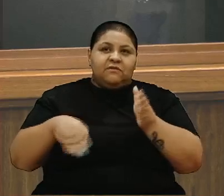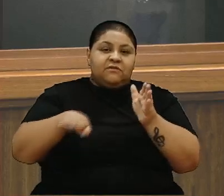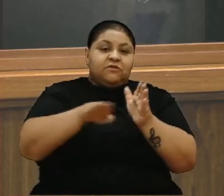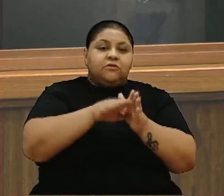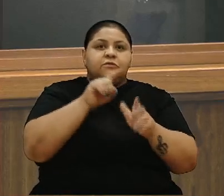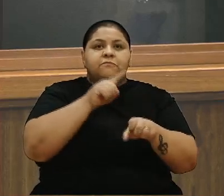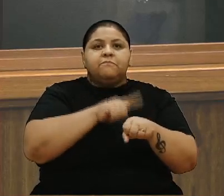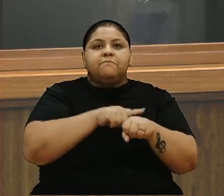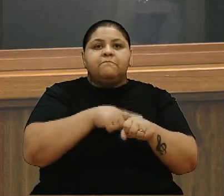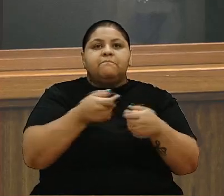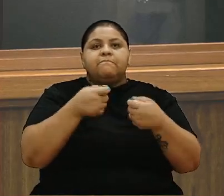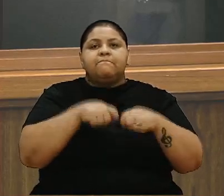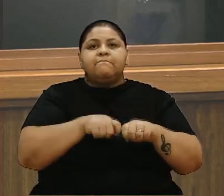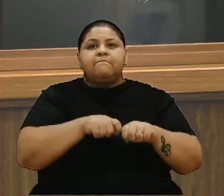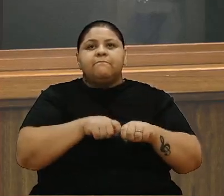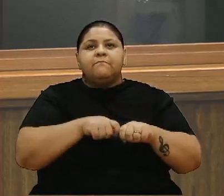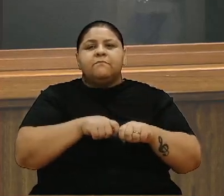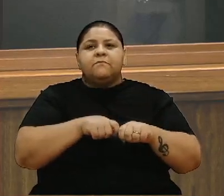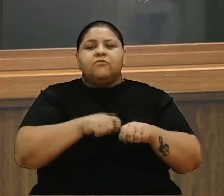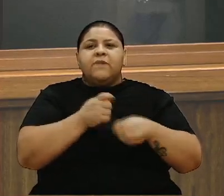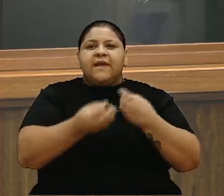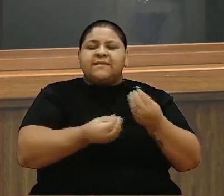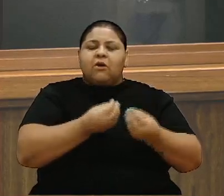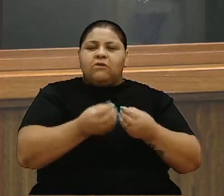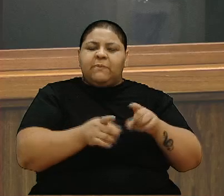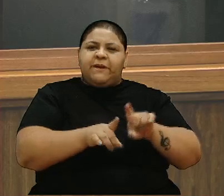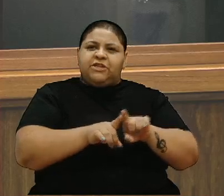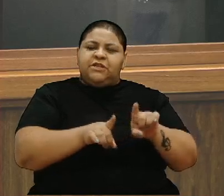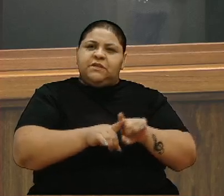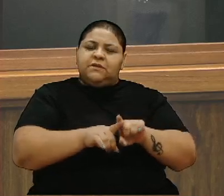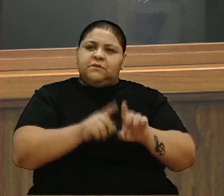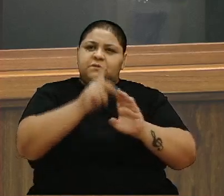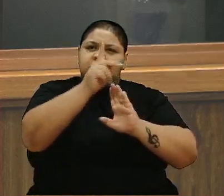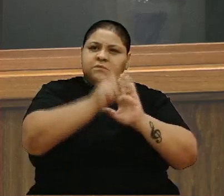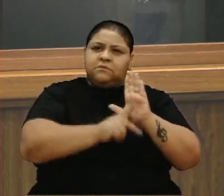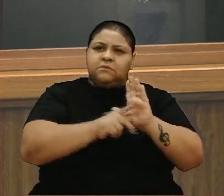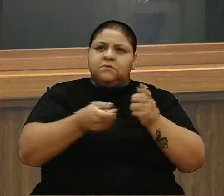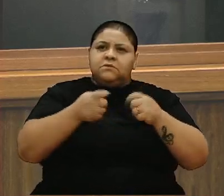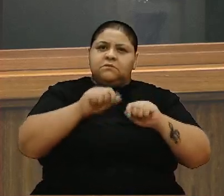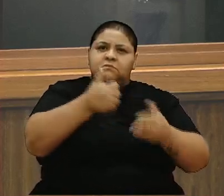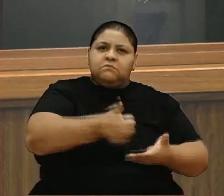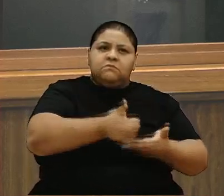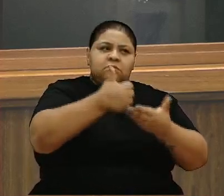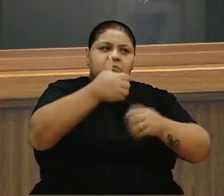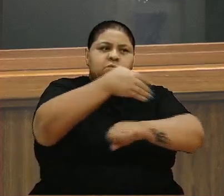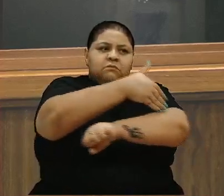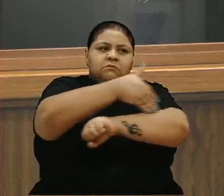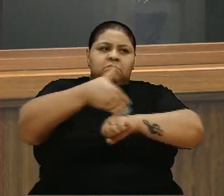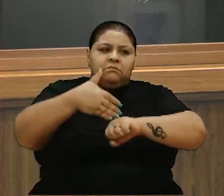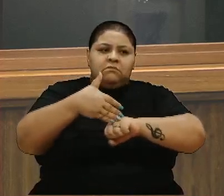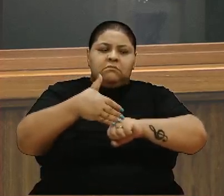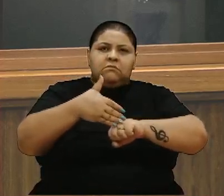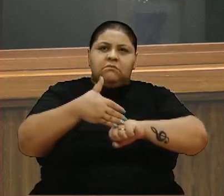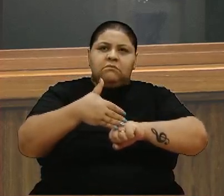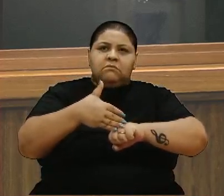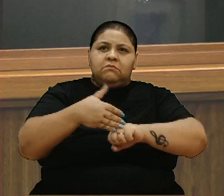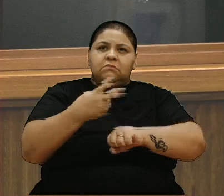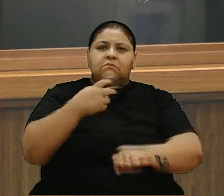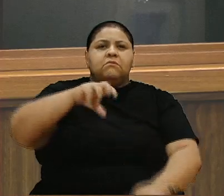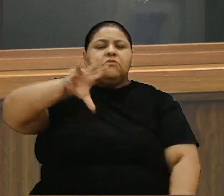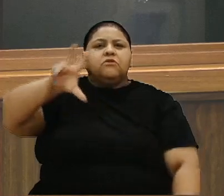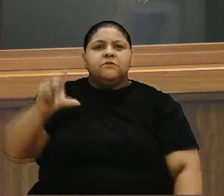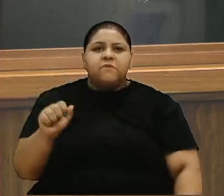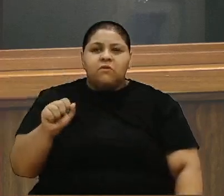hora, precisava uma contrapartida, porque o projeto estava errado, precisava a sustentação da rua, além do asfalto, era 2